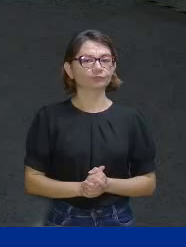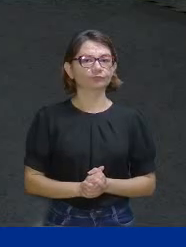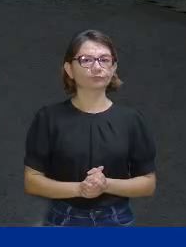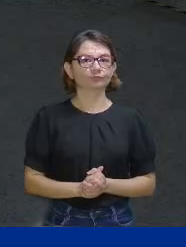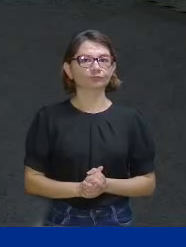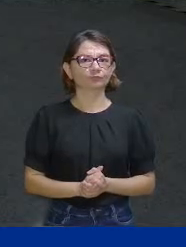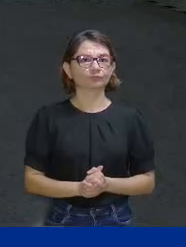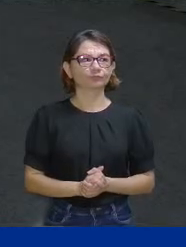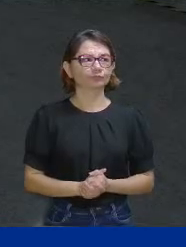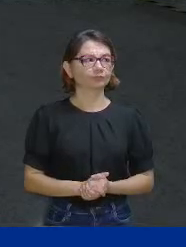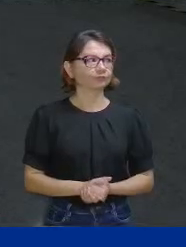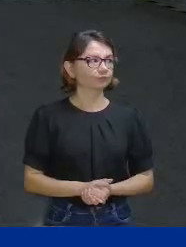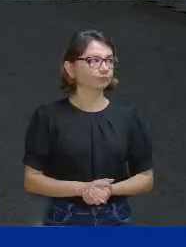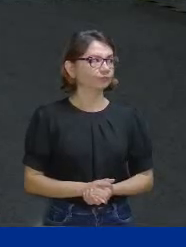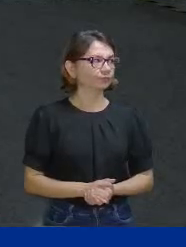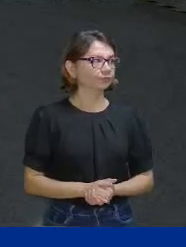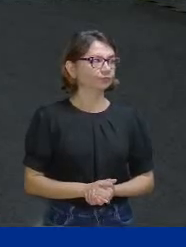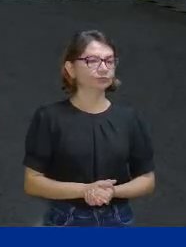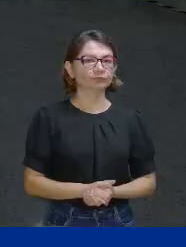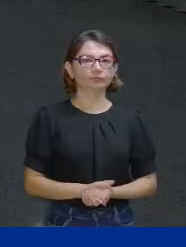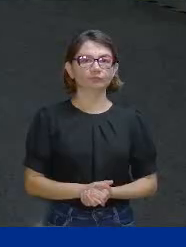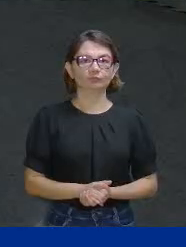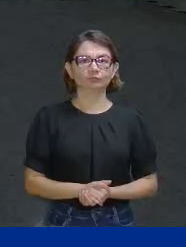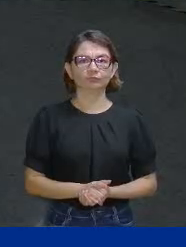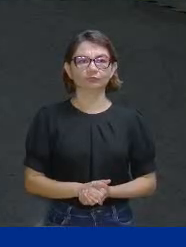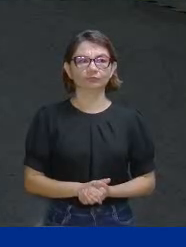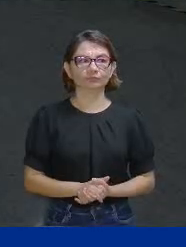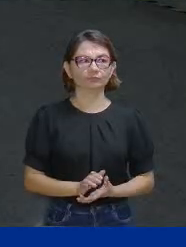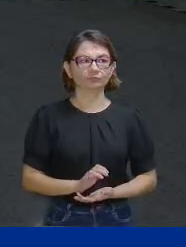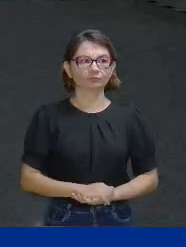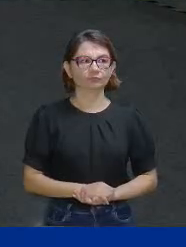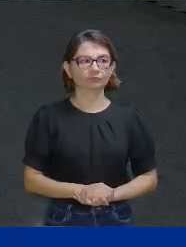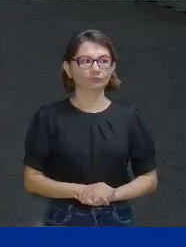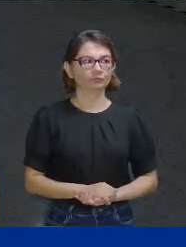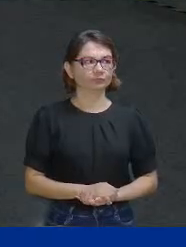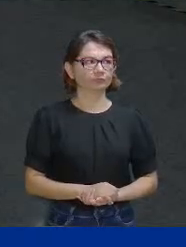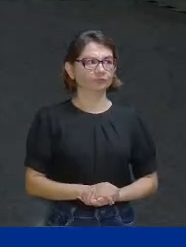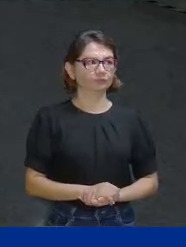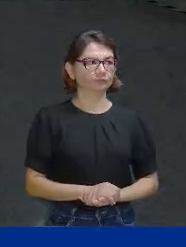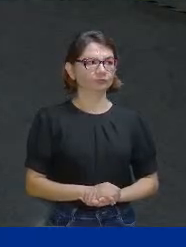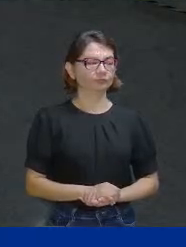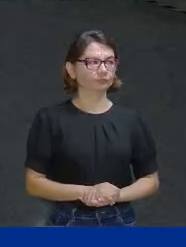Foco no desembargador Mário Mazurek. Agora imagem ampla do plenário.